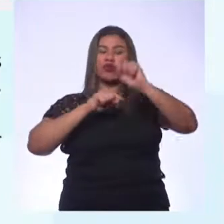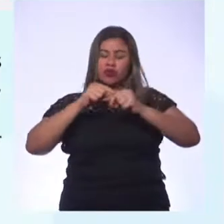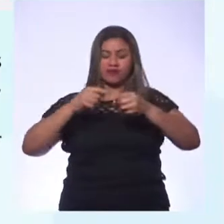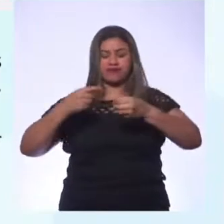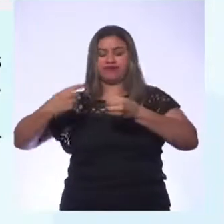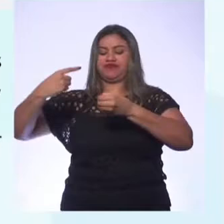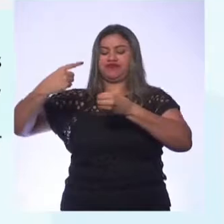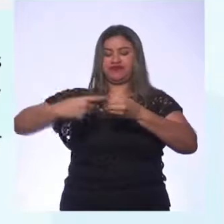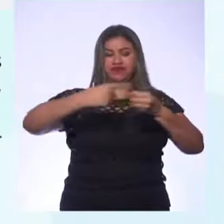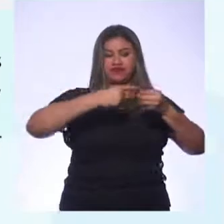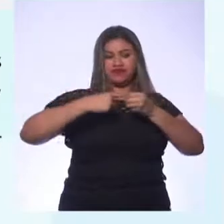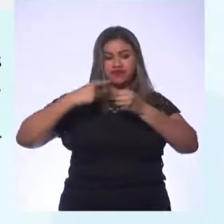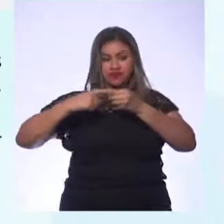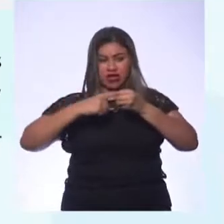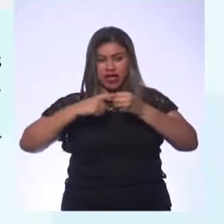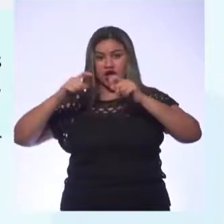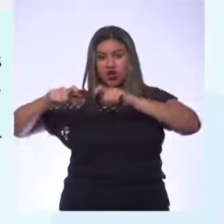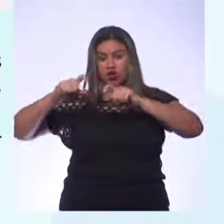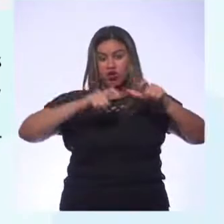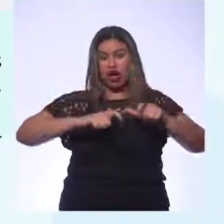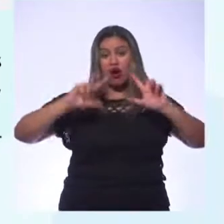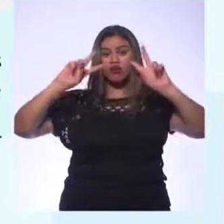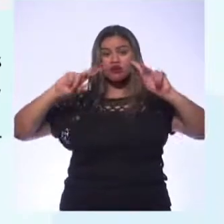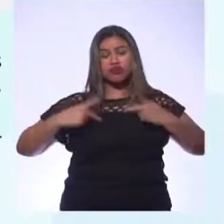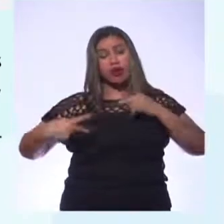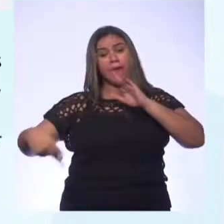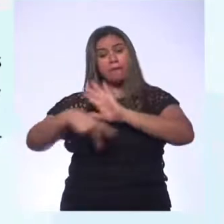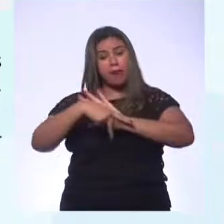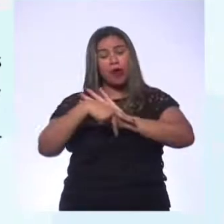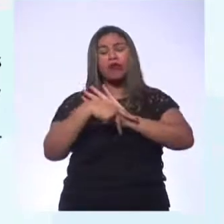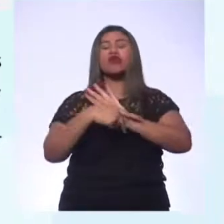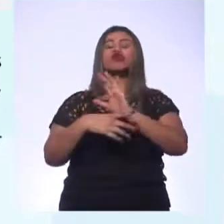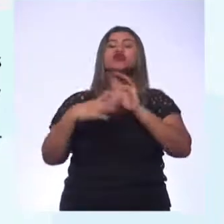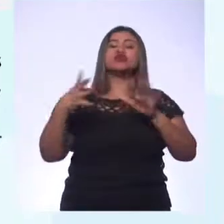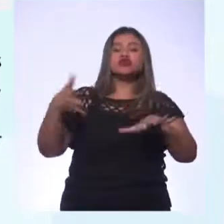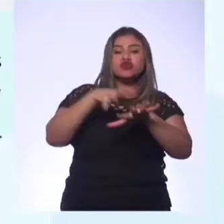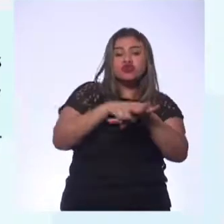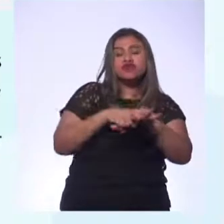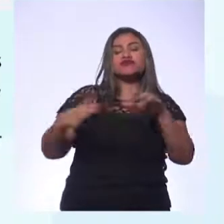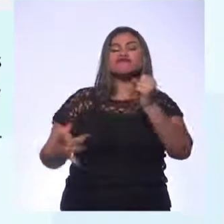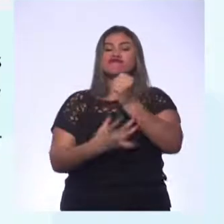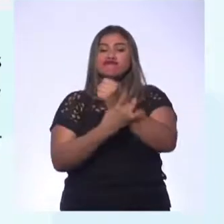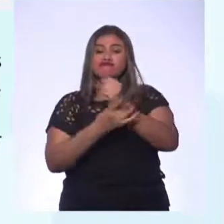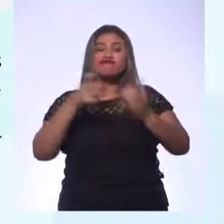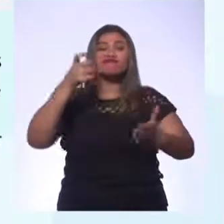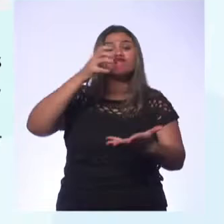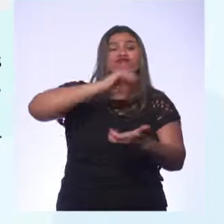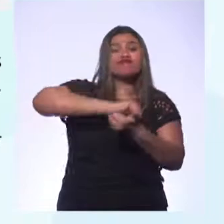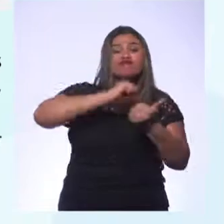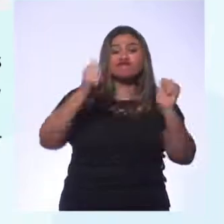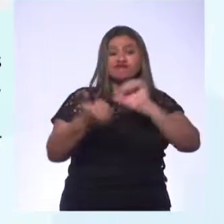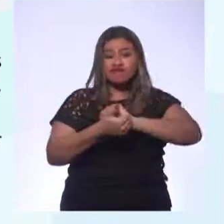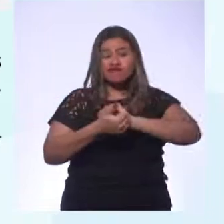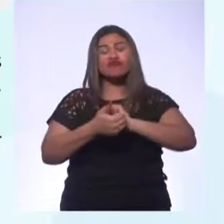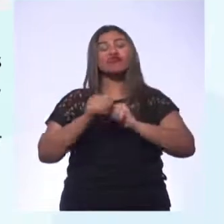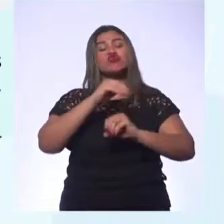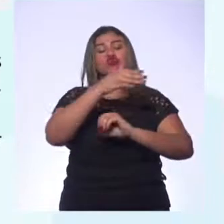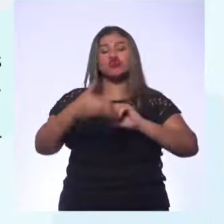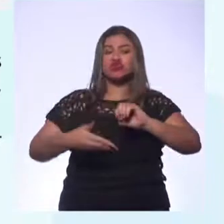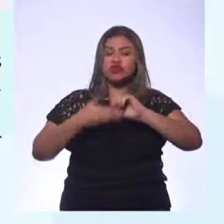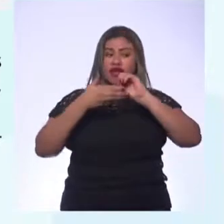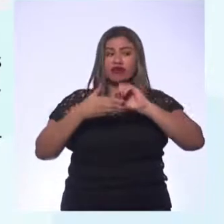os assentamentos humanos inclusivos, seguros, resilientes e sustentáveis.